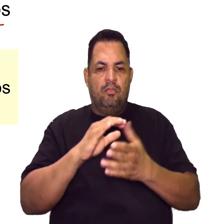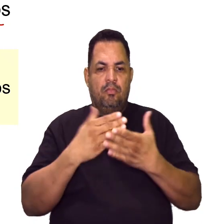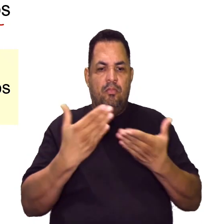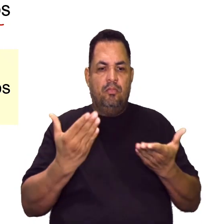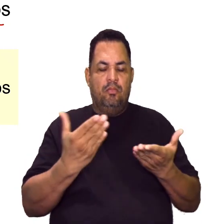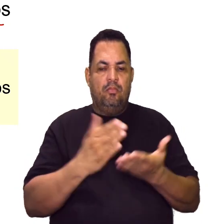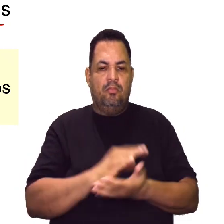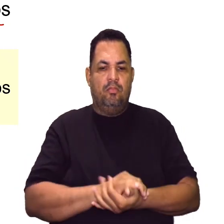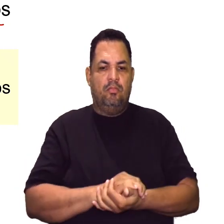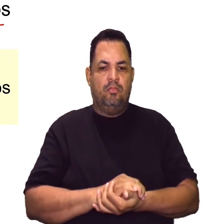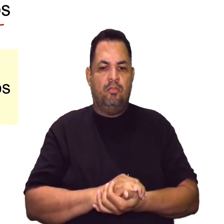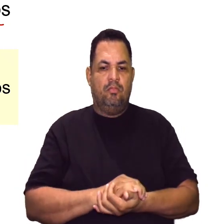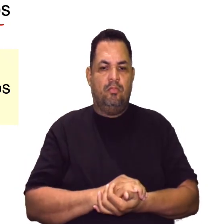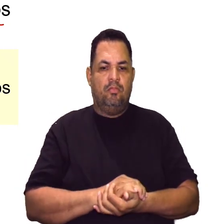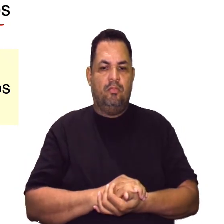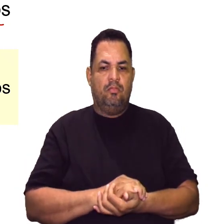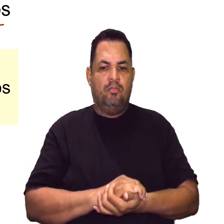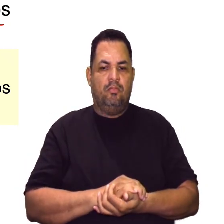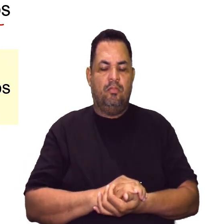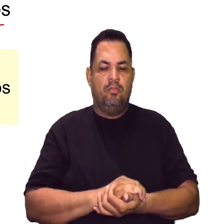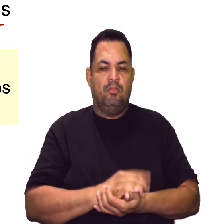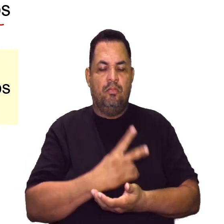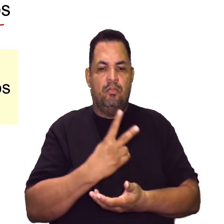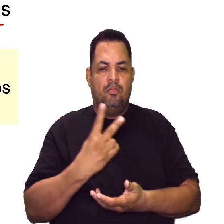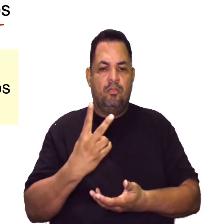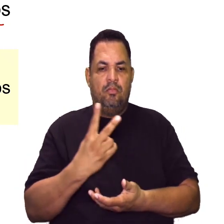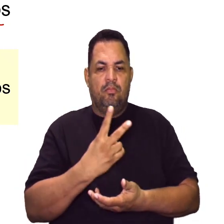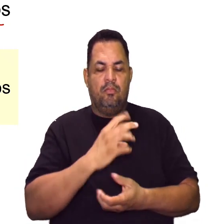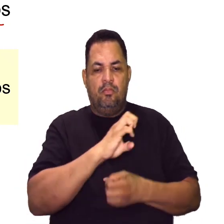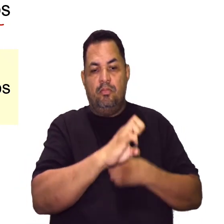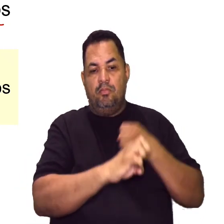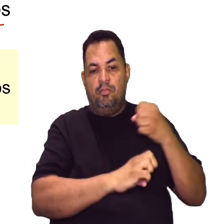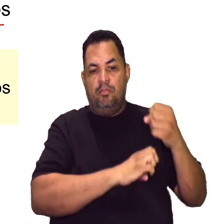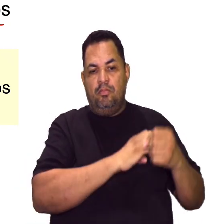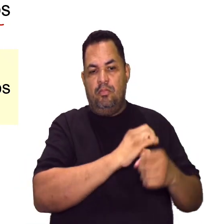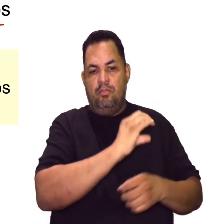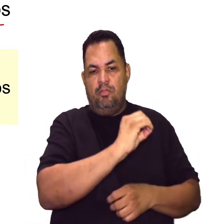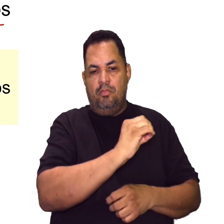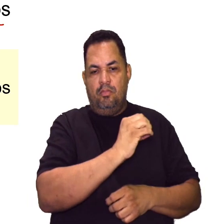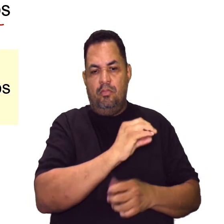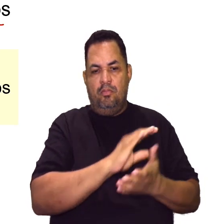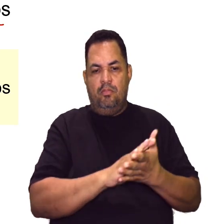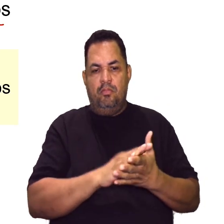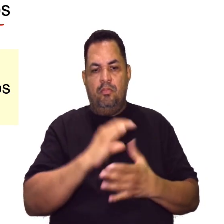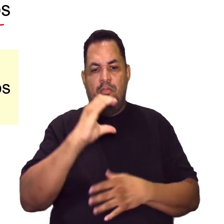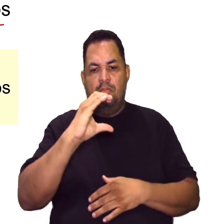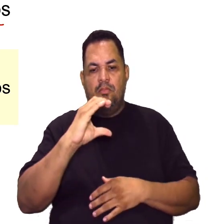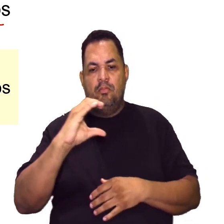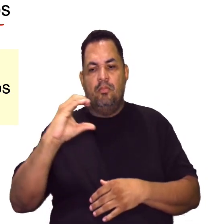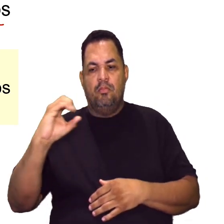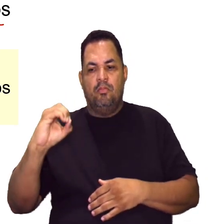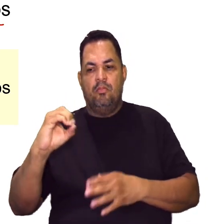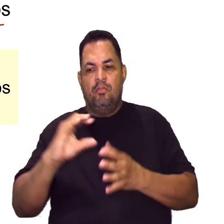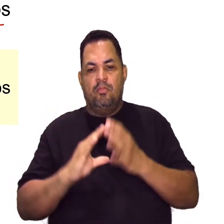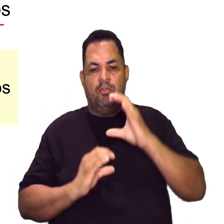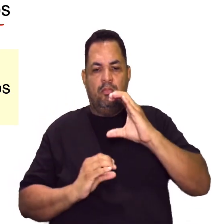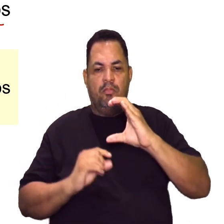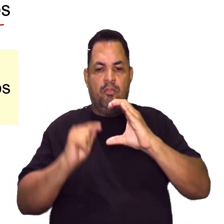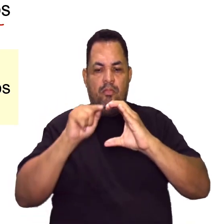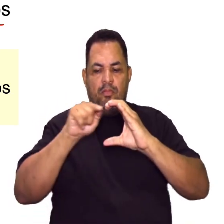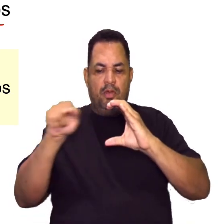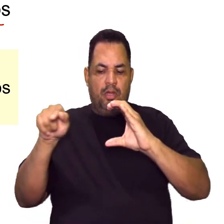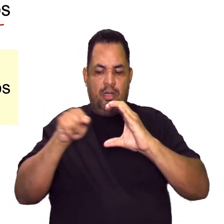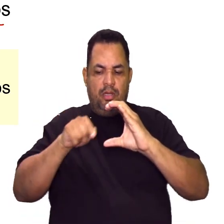estejam aí. Tá bom? Os 2 elétrons que o oxigênio precisava, ligou com 2 do carbono. O